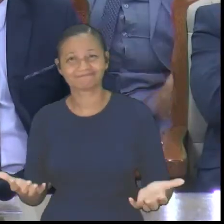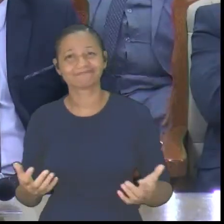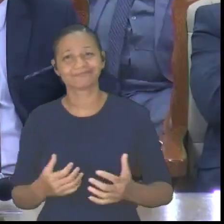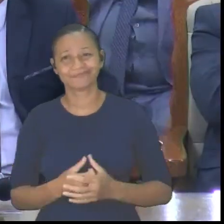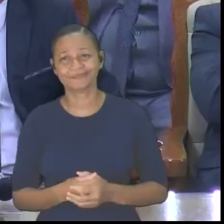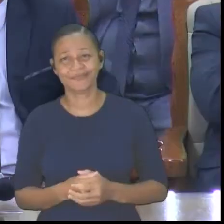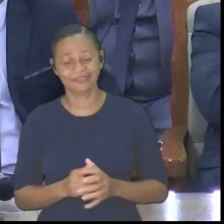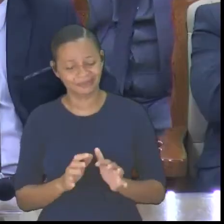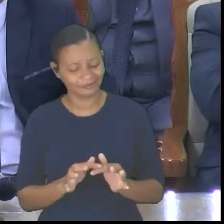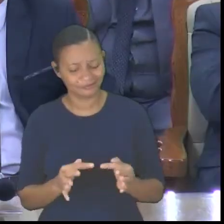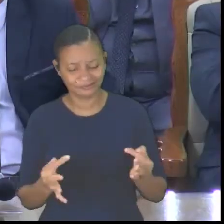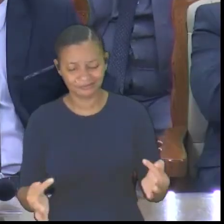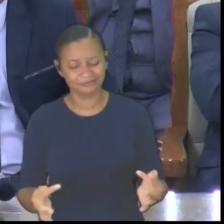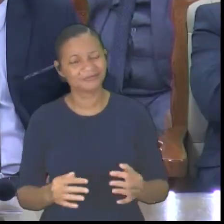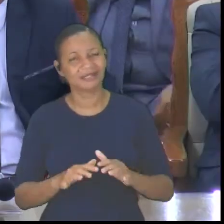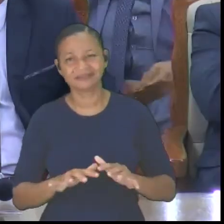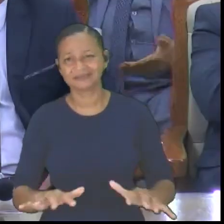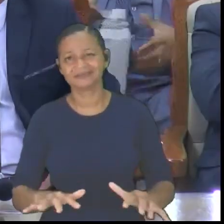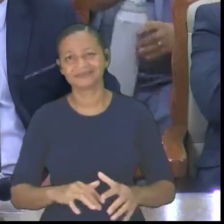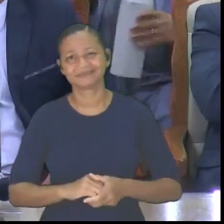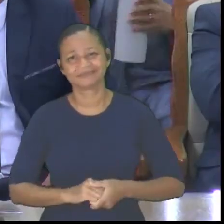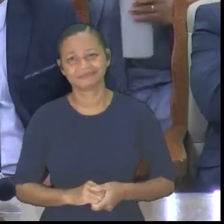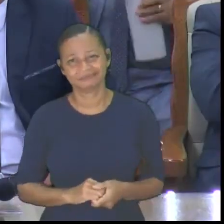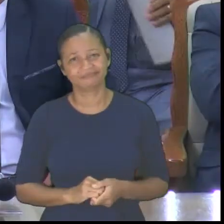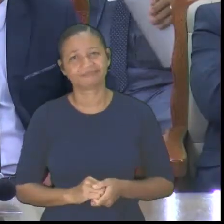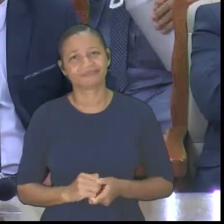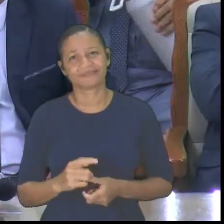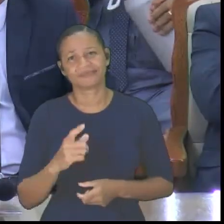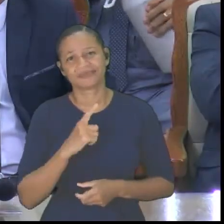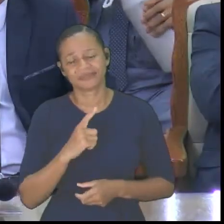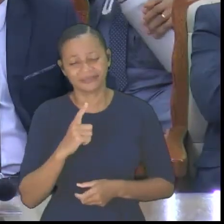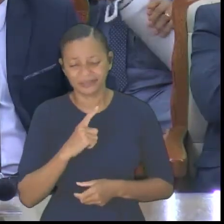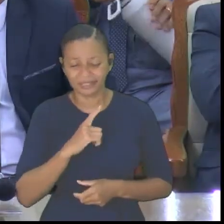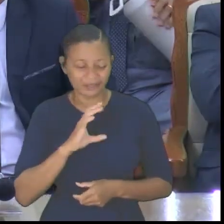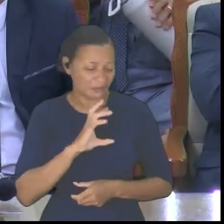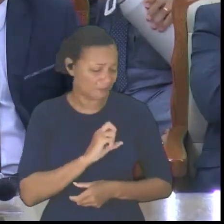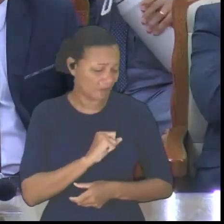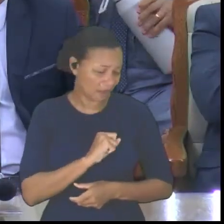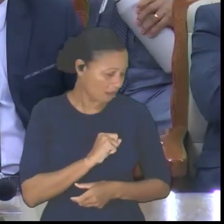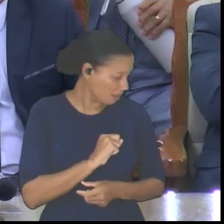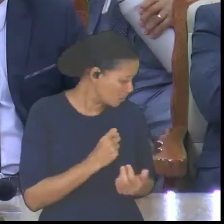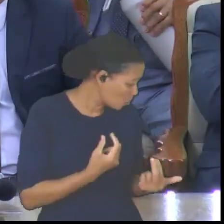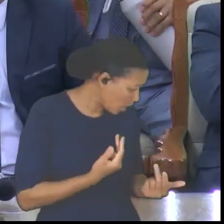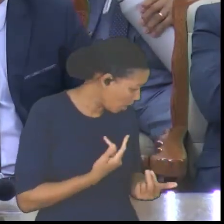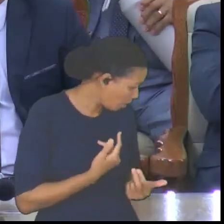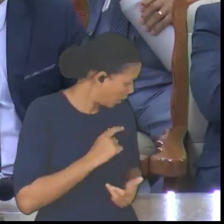Porque simplesmente você tem que os amar como eu te amei.